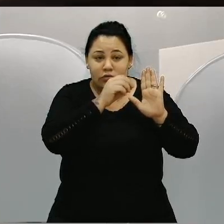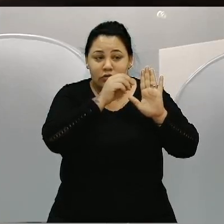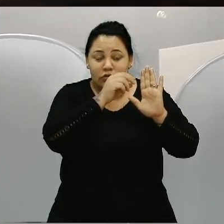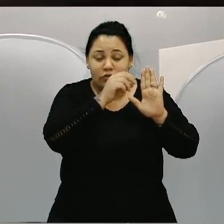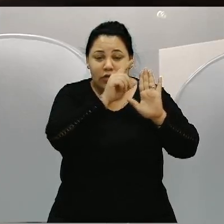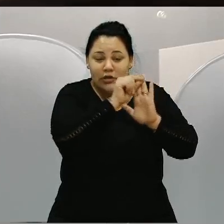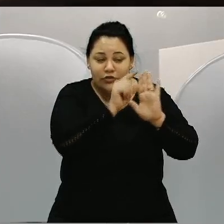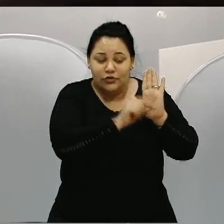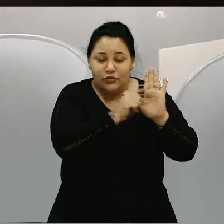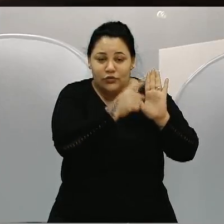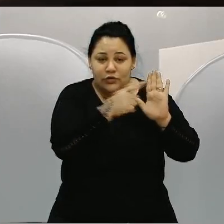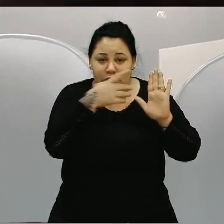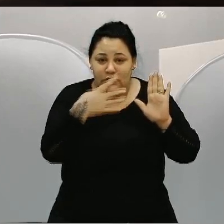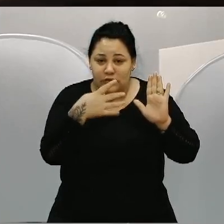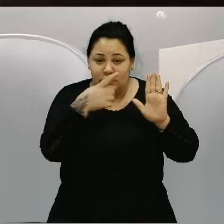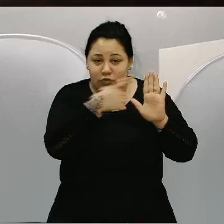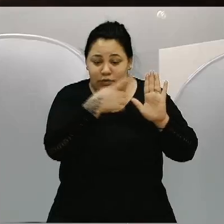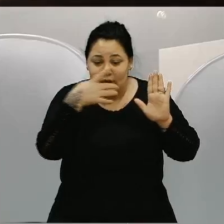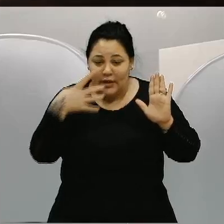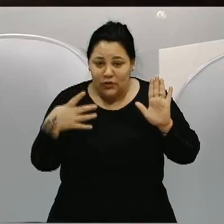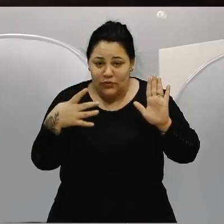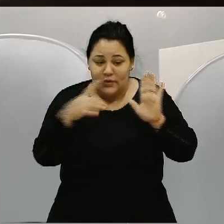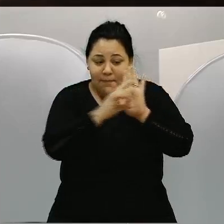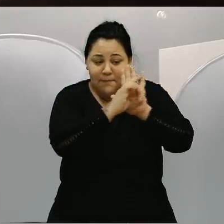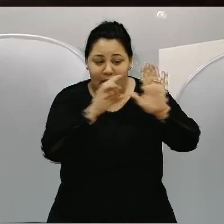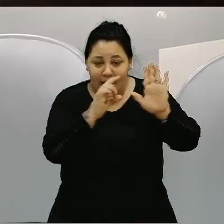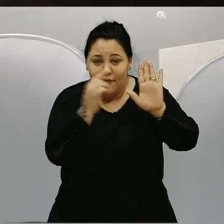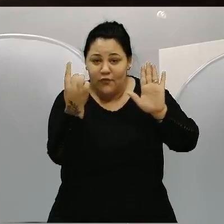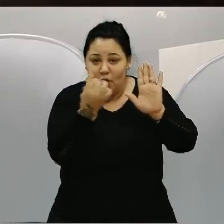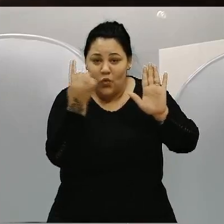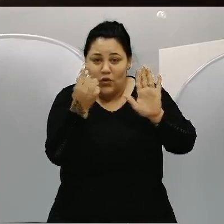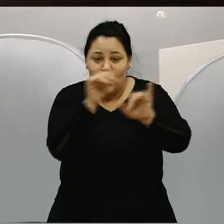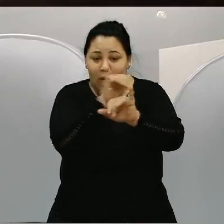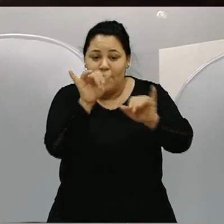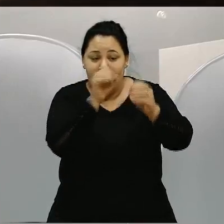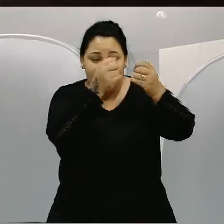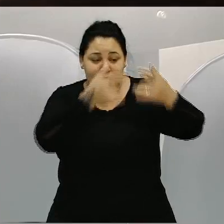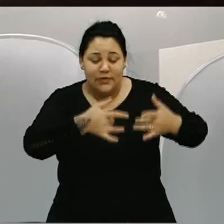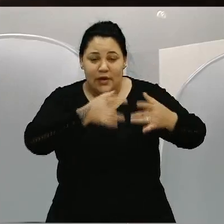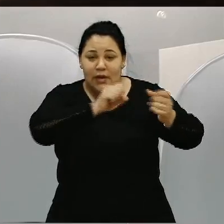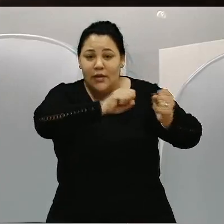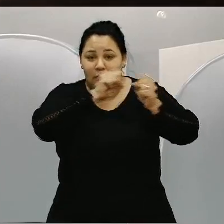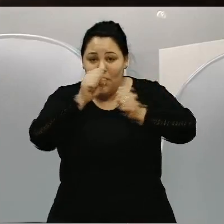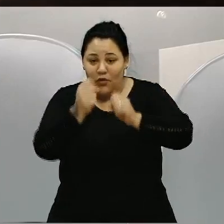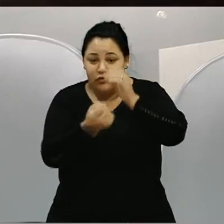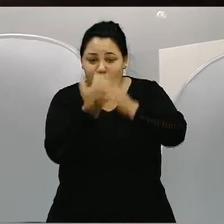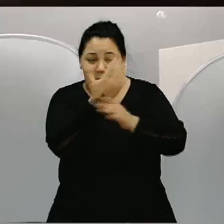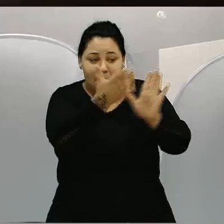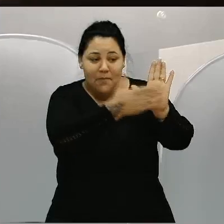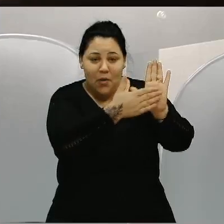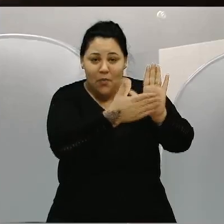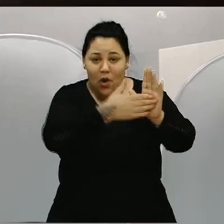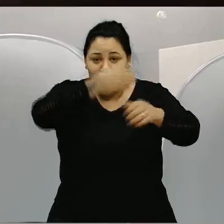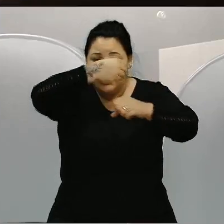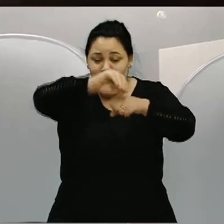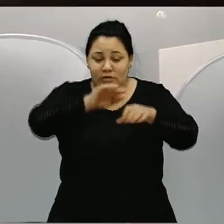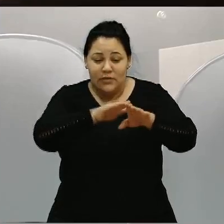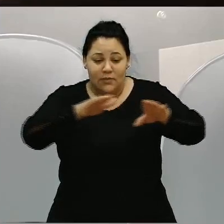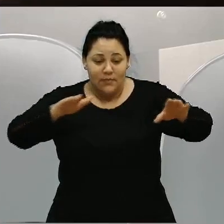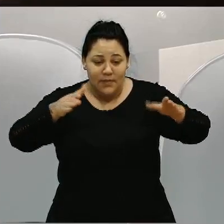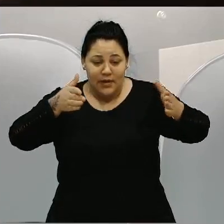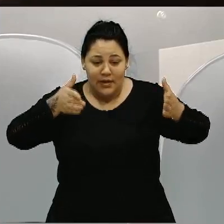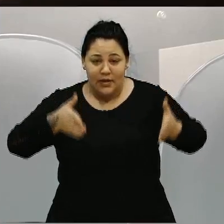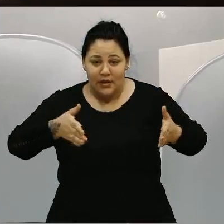214, parágrafo único, informa que poderá ser proposto pela mesa diretora ou subscrito,